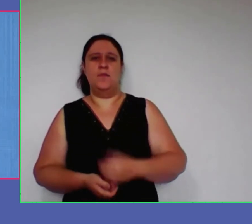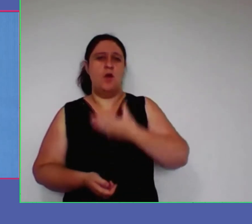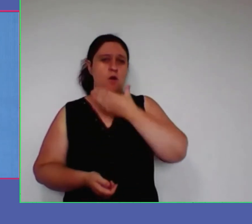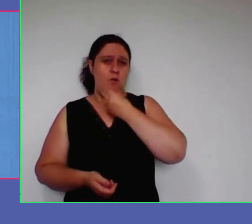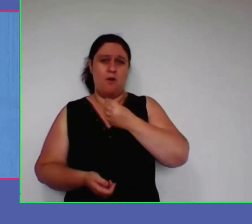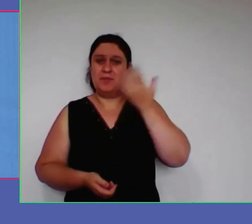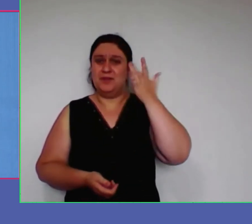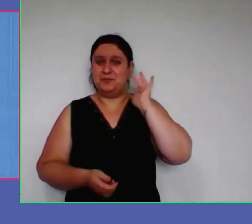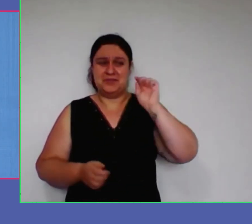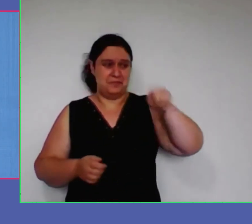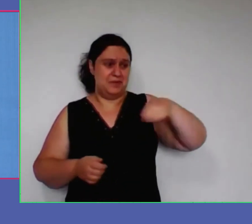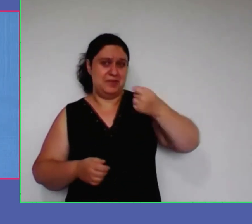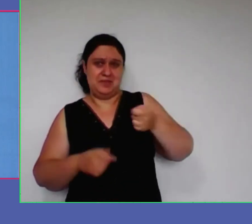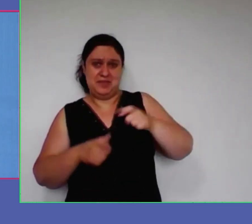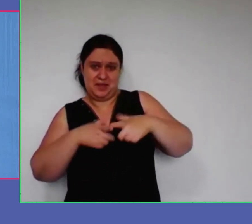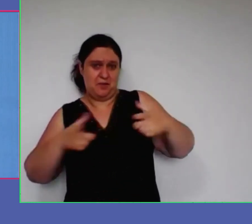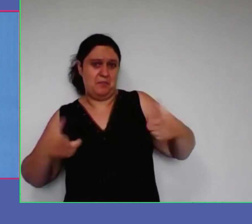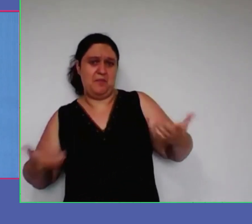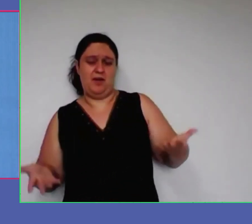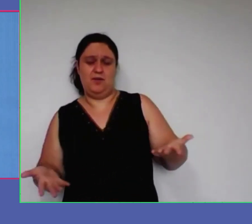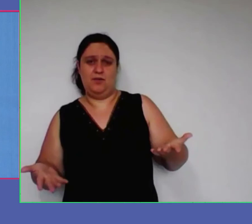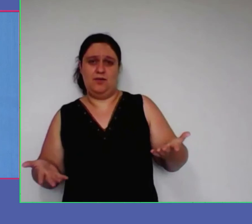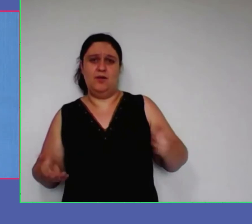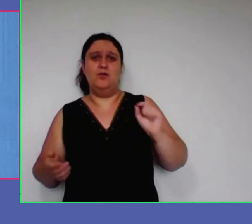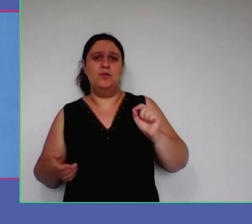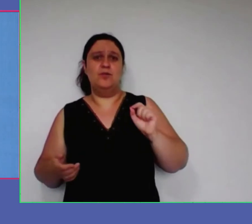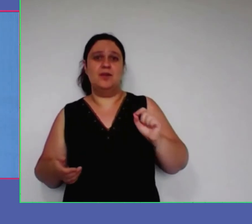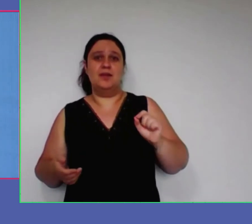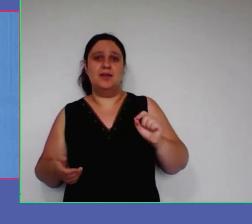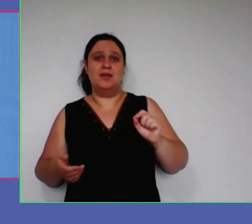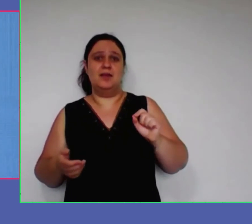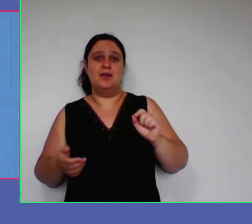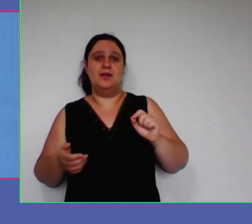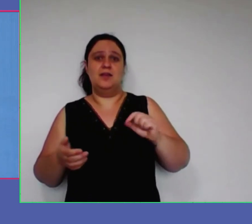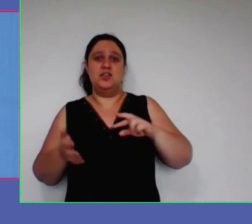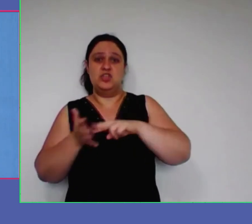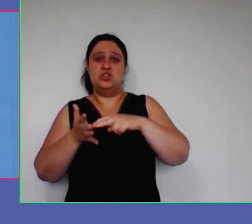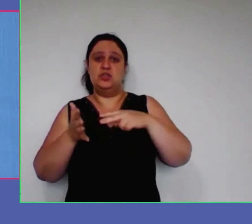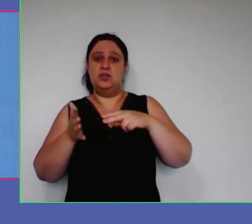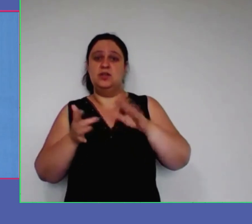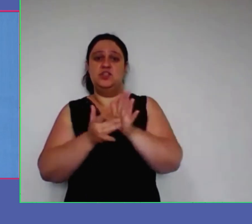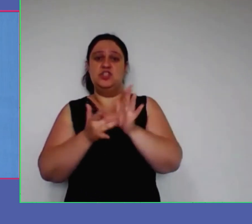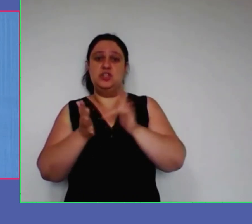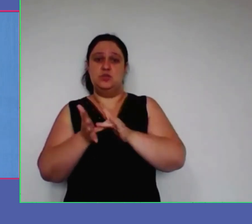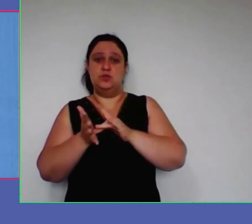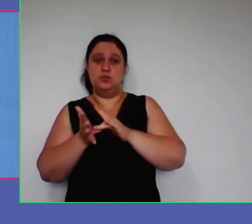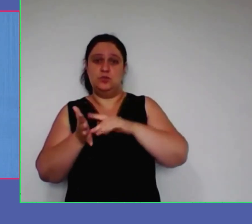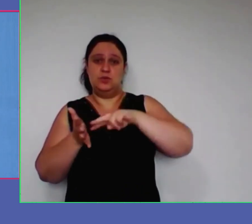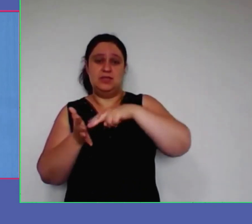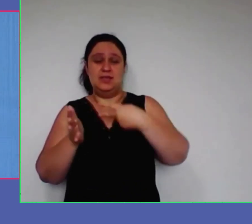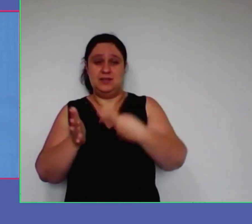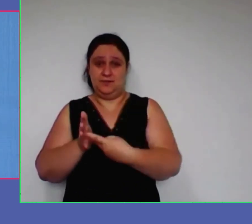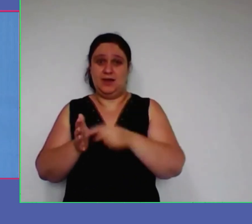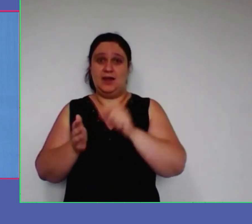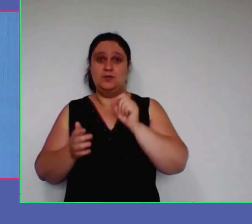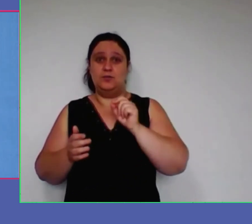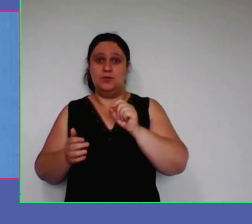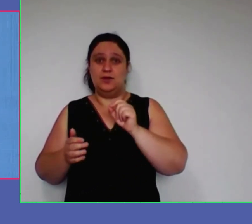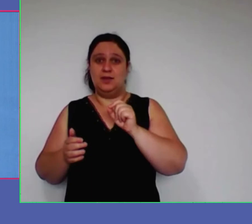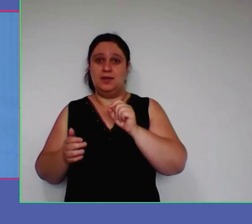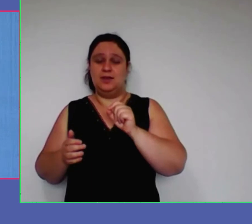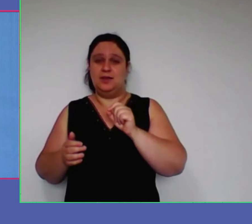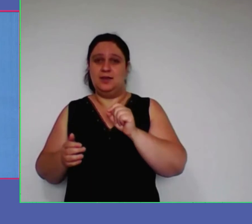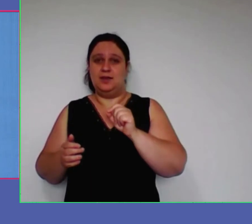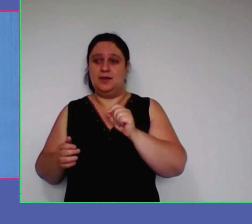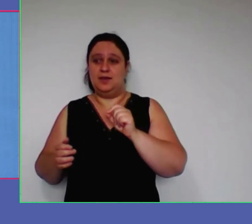que o próprio significado do nome Jesus, ele salvará o seu povo dos pecados dele, porque por meio de sua morte